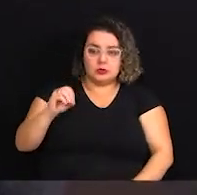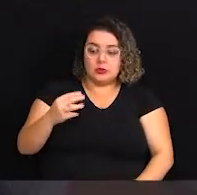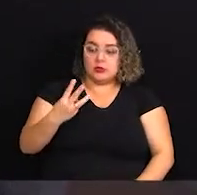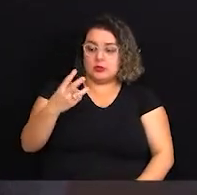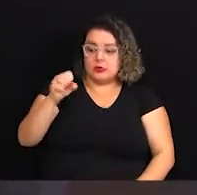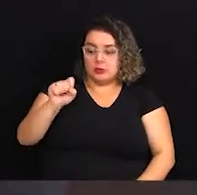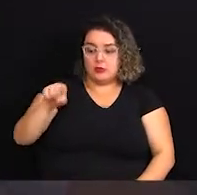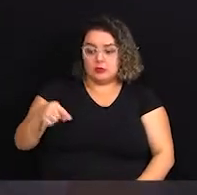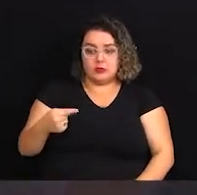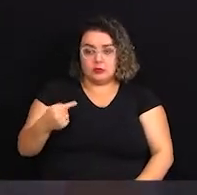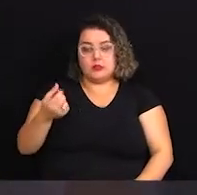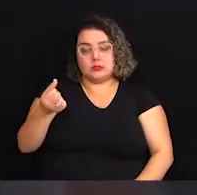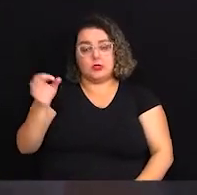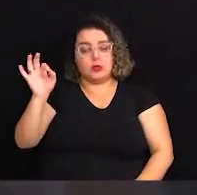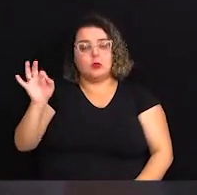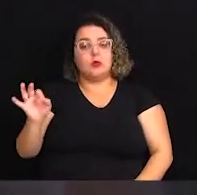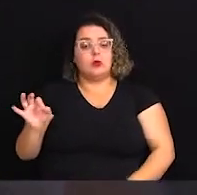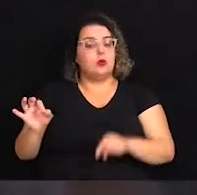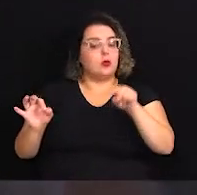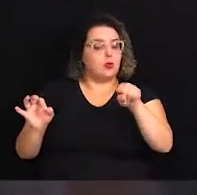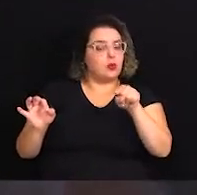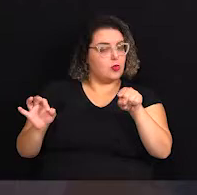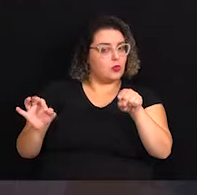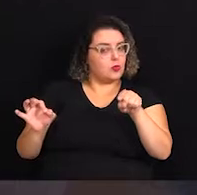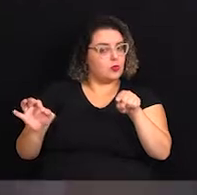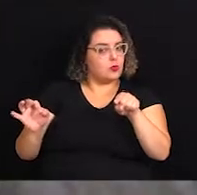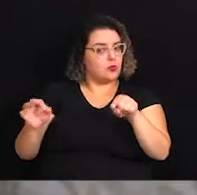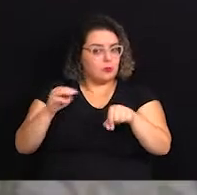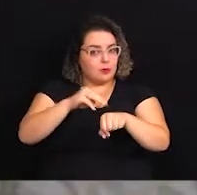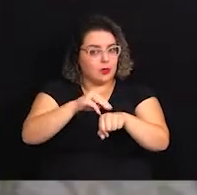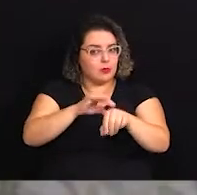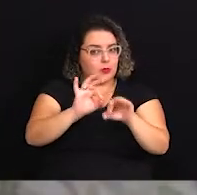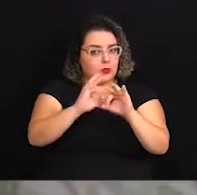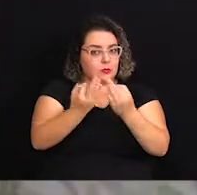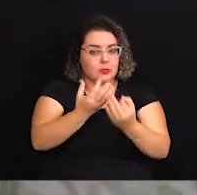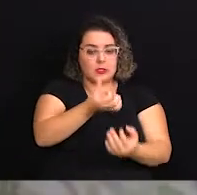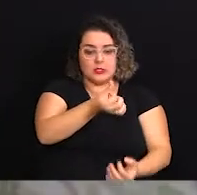38,36%. Portanto, eu tenho um familiar que recebe